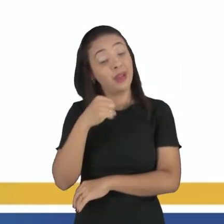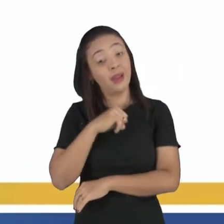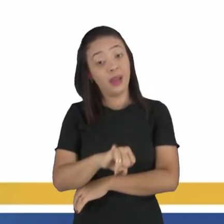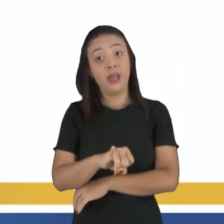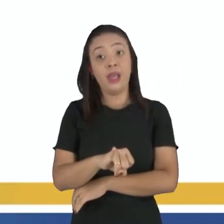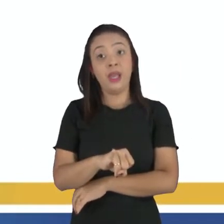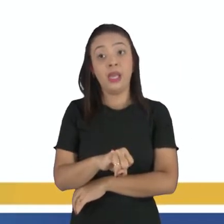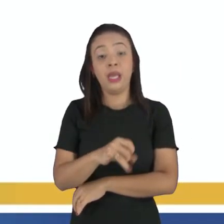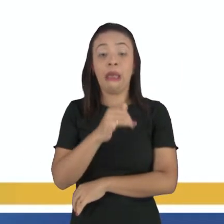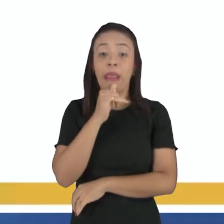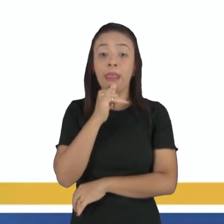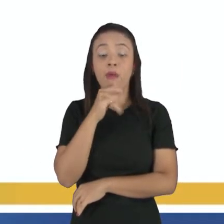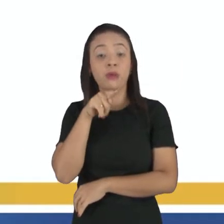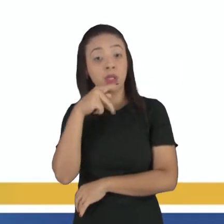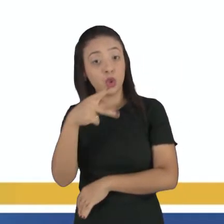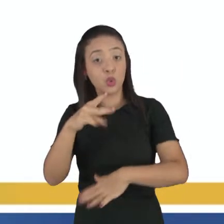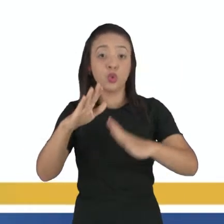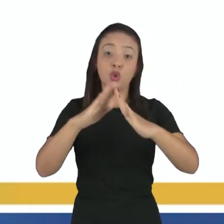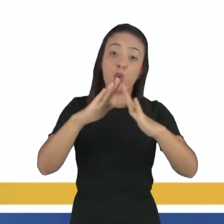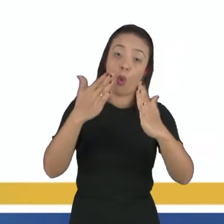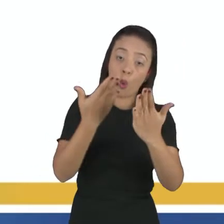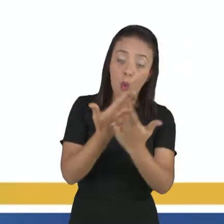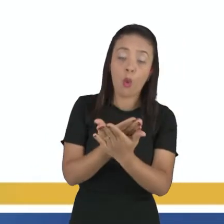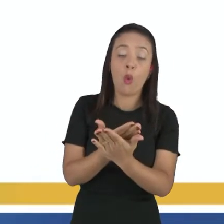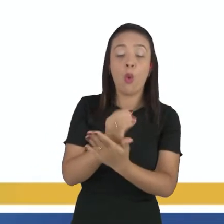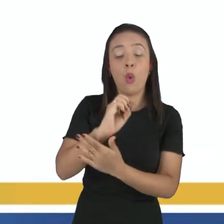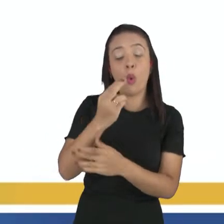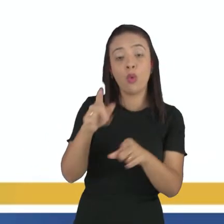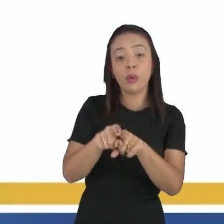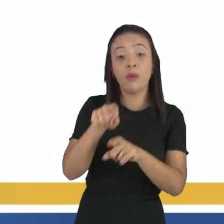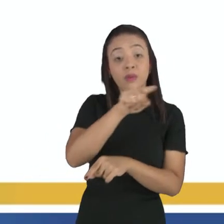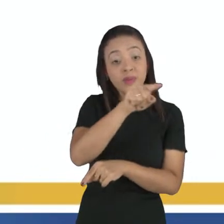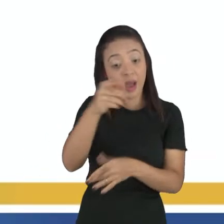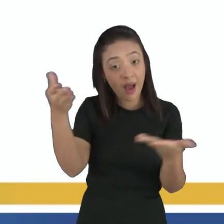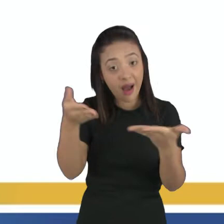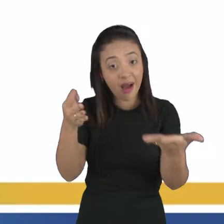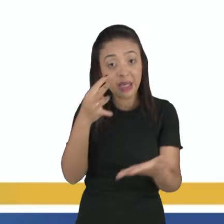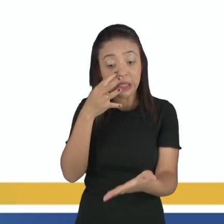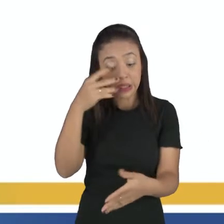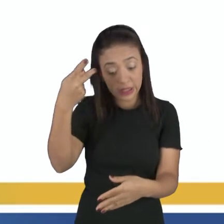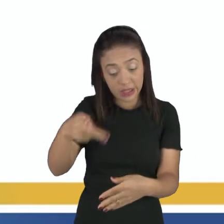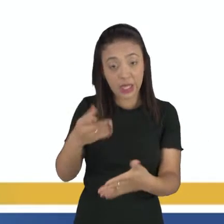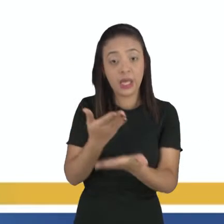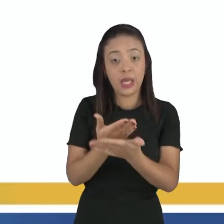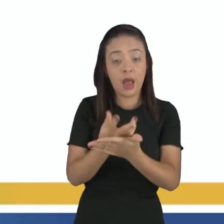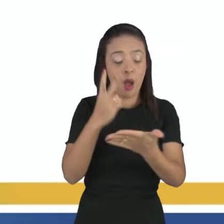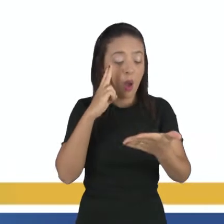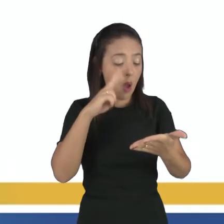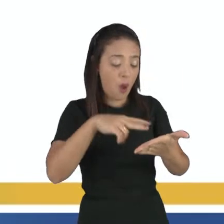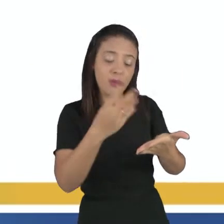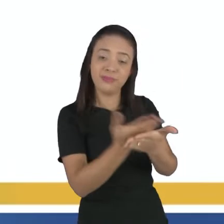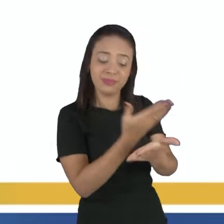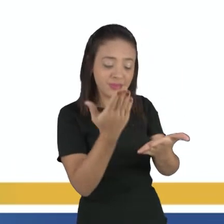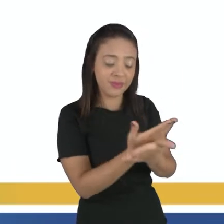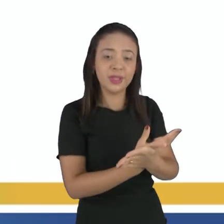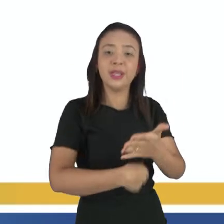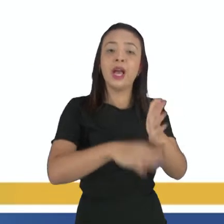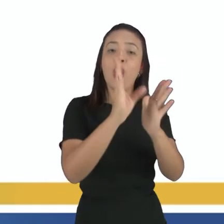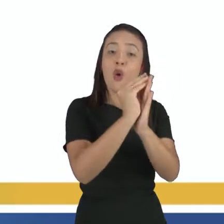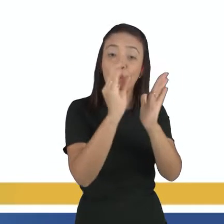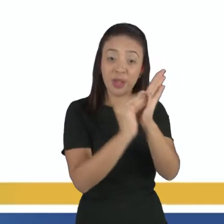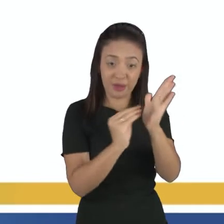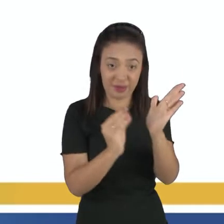você e no banco de escola onde você está aí assistindo essa aula se depara com os livros com os